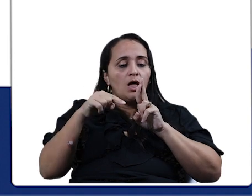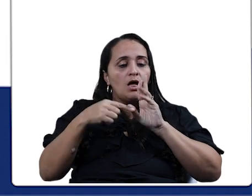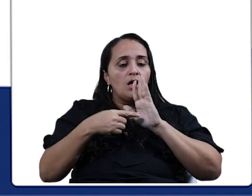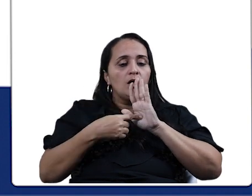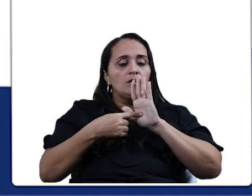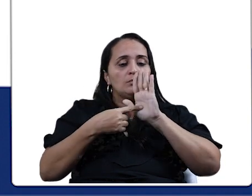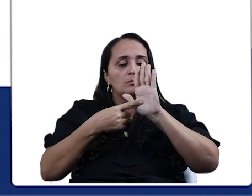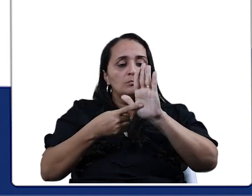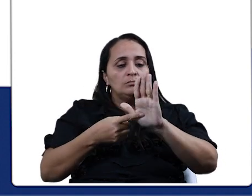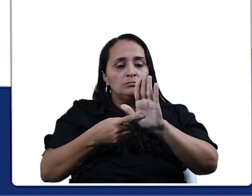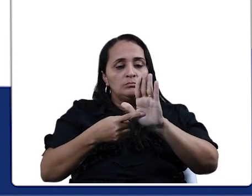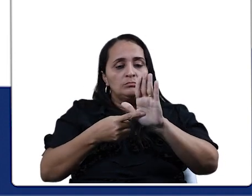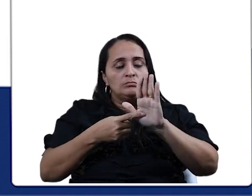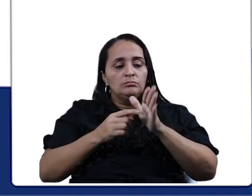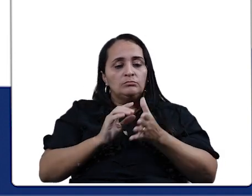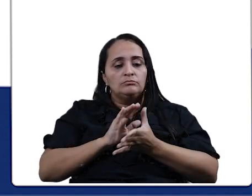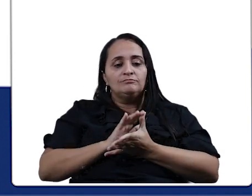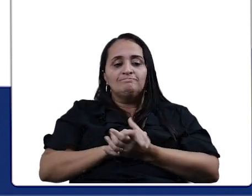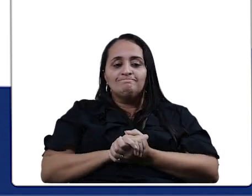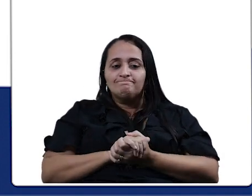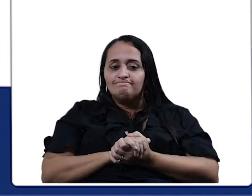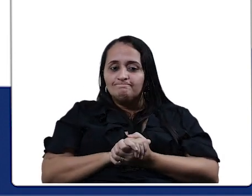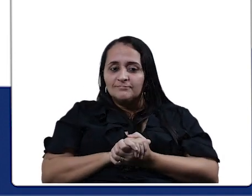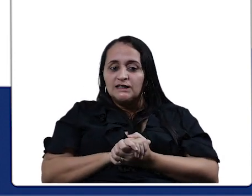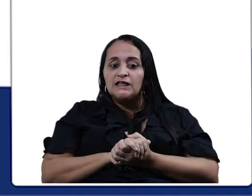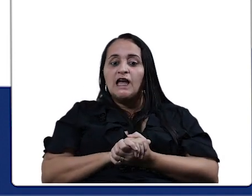é. E aí?